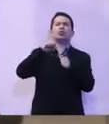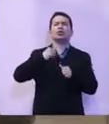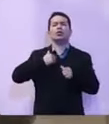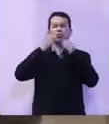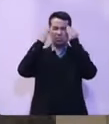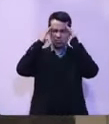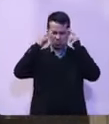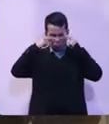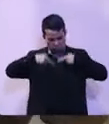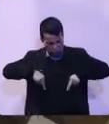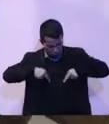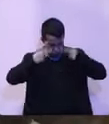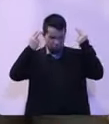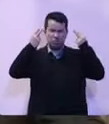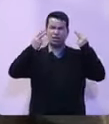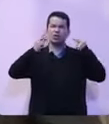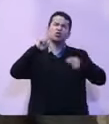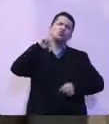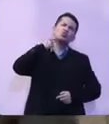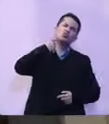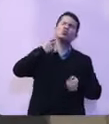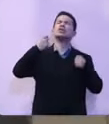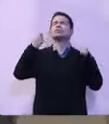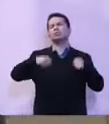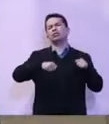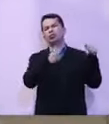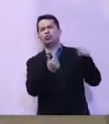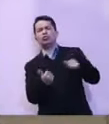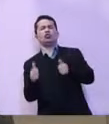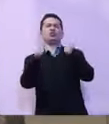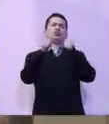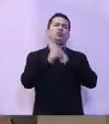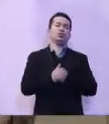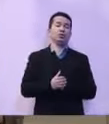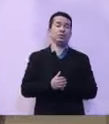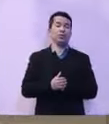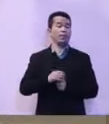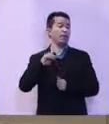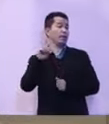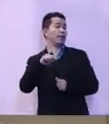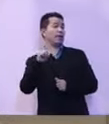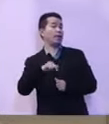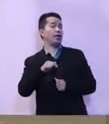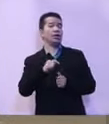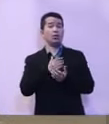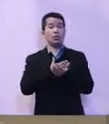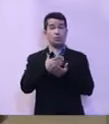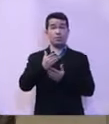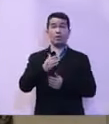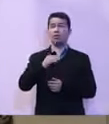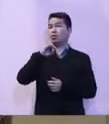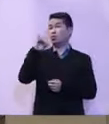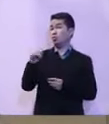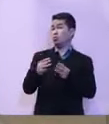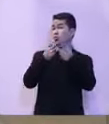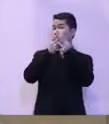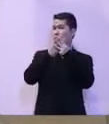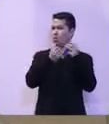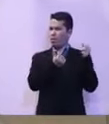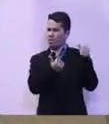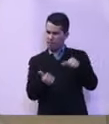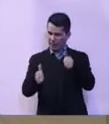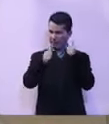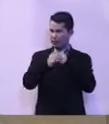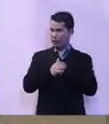estou sujo, eu preciso ser lavado simbolicamente. E aquilo se tornava, um judeu ser batizado, era